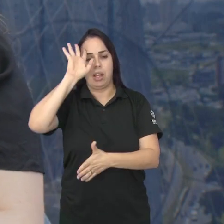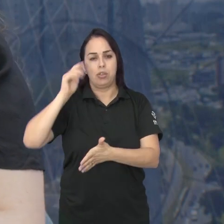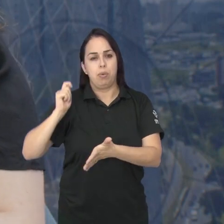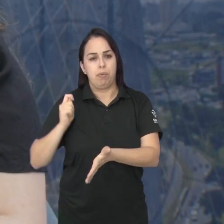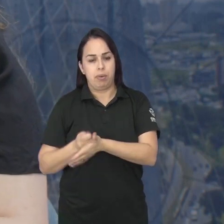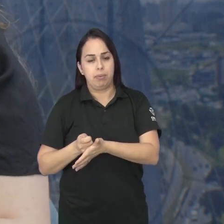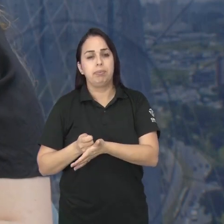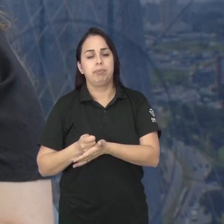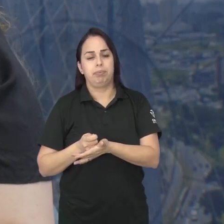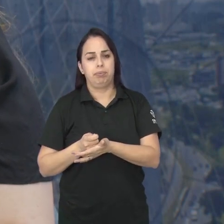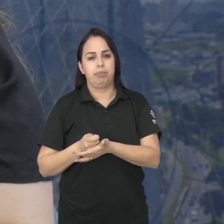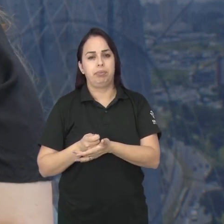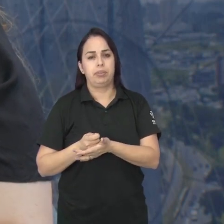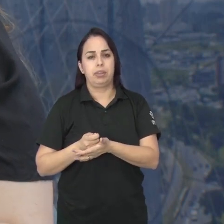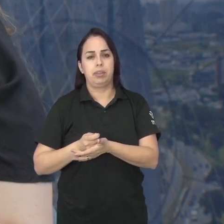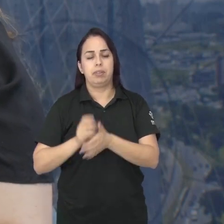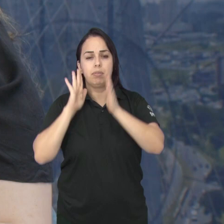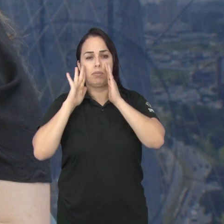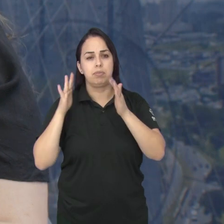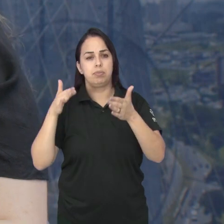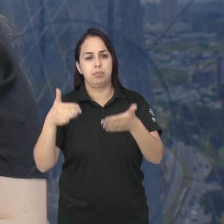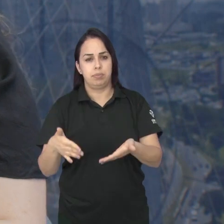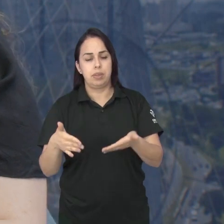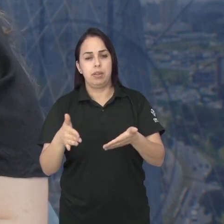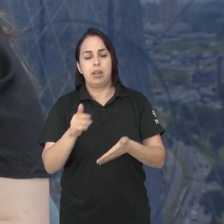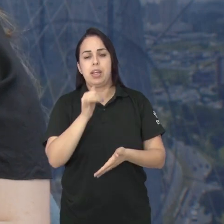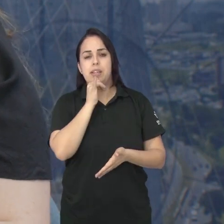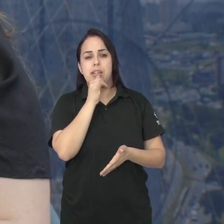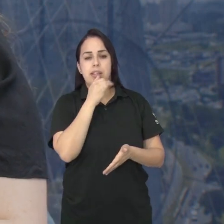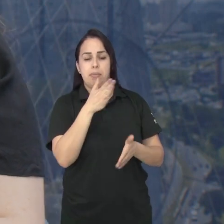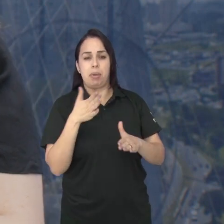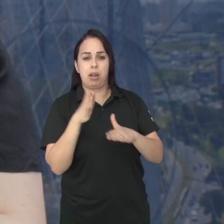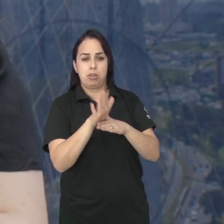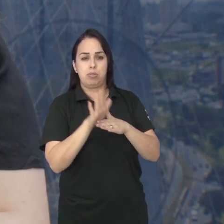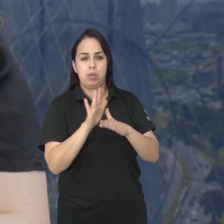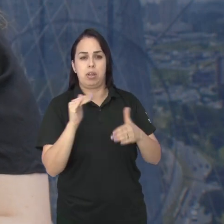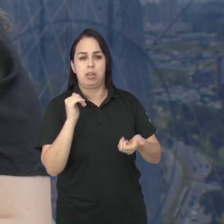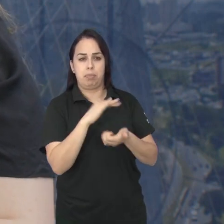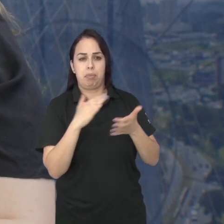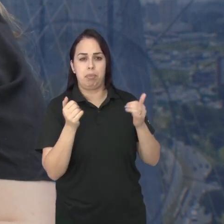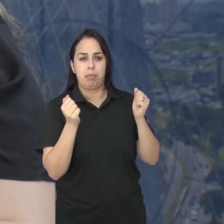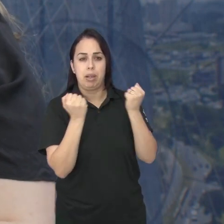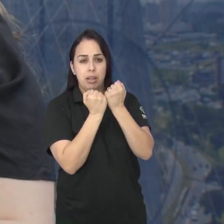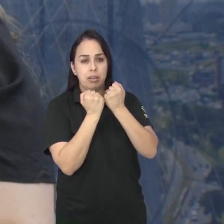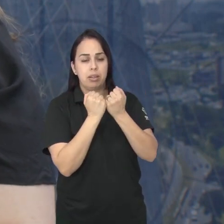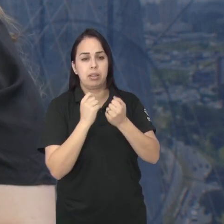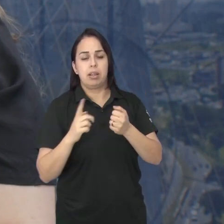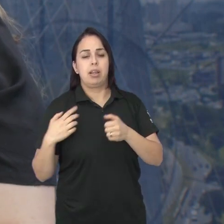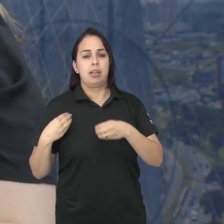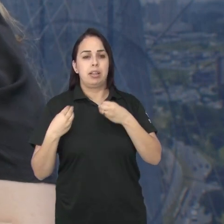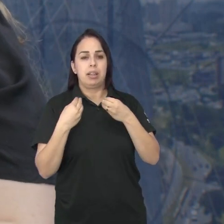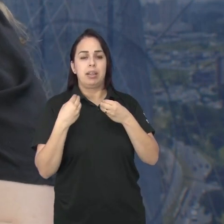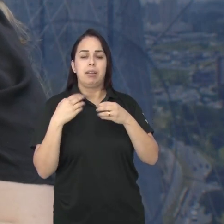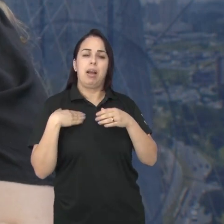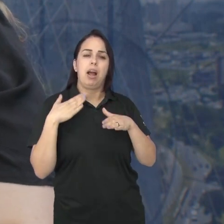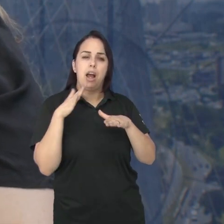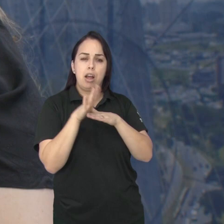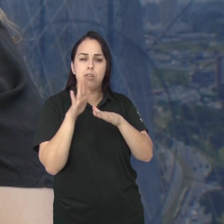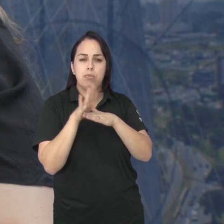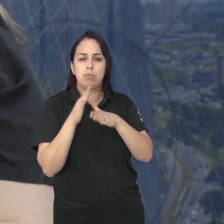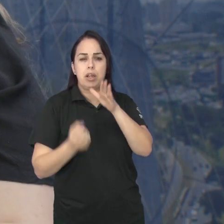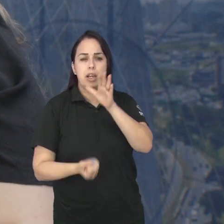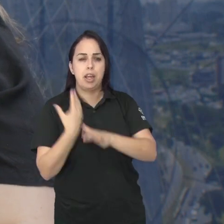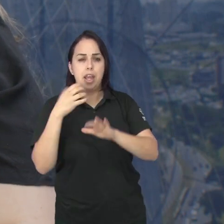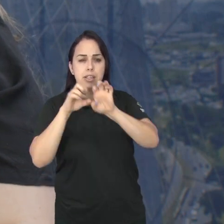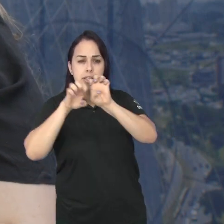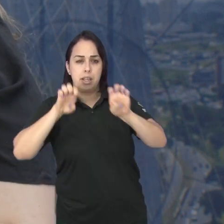soluções, né? E aí voltada, por exemplo, para a Defesa Civil, propor sistemas que possam auxiliá-los,